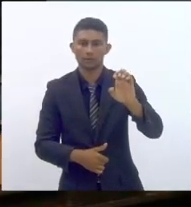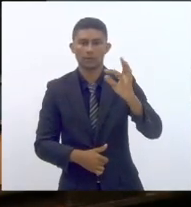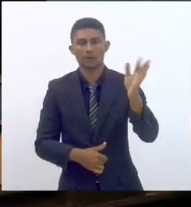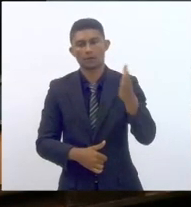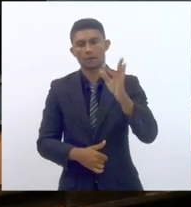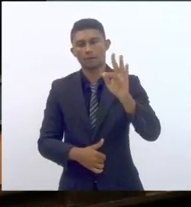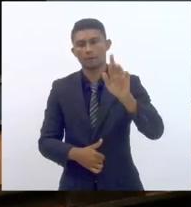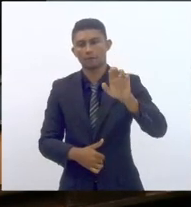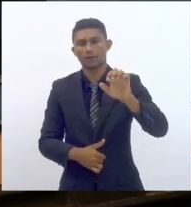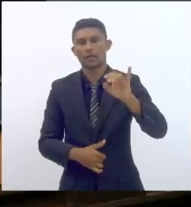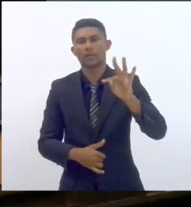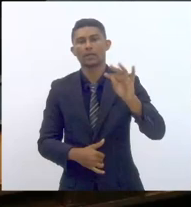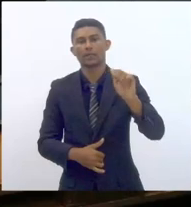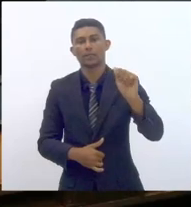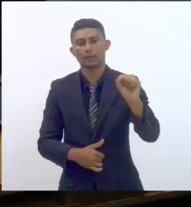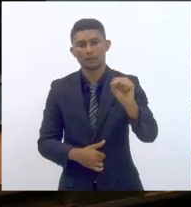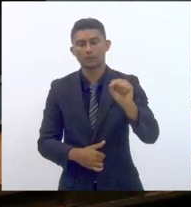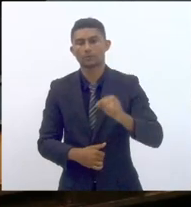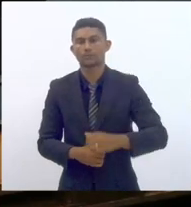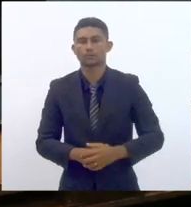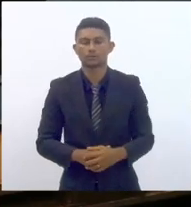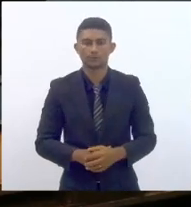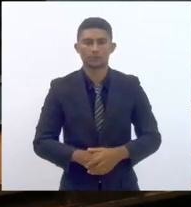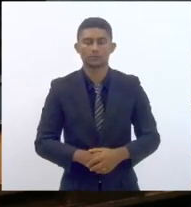Deputado Alexandre Freitas.